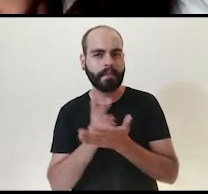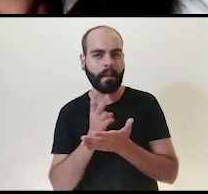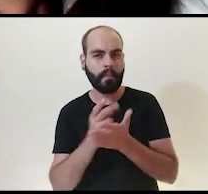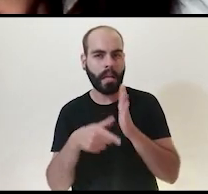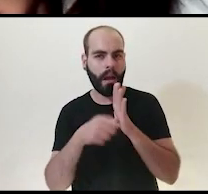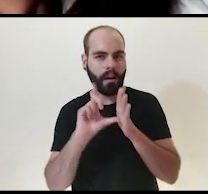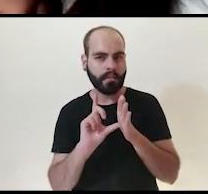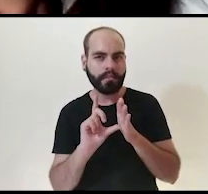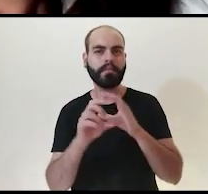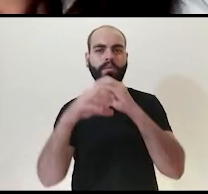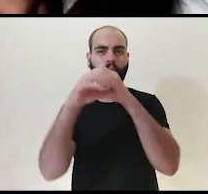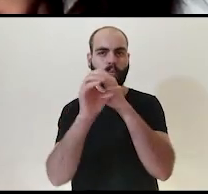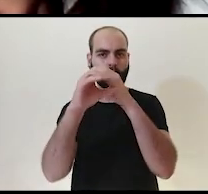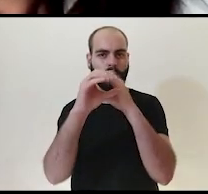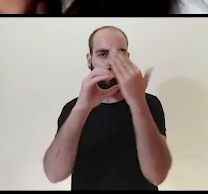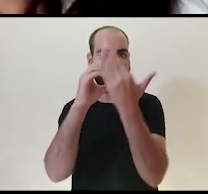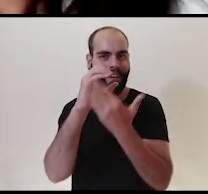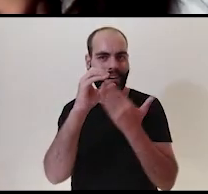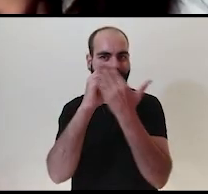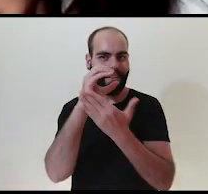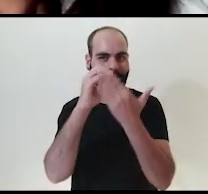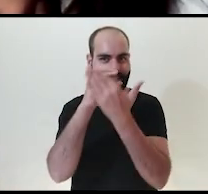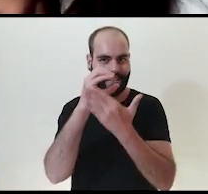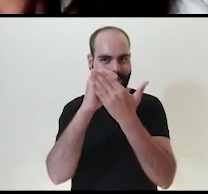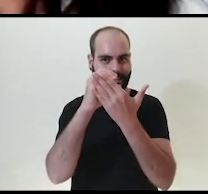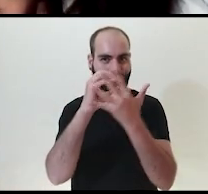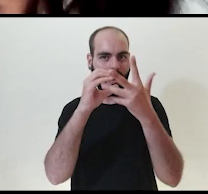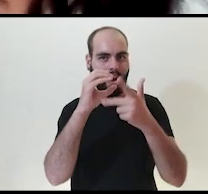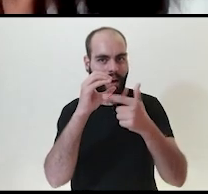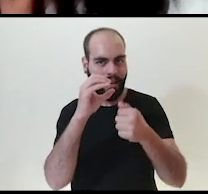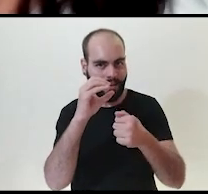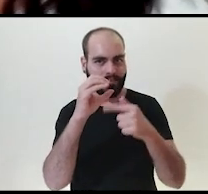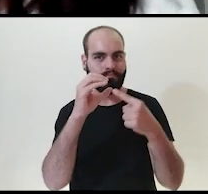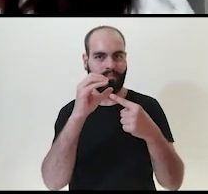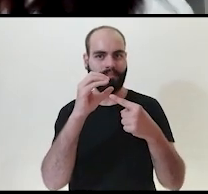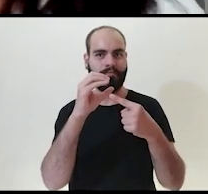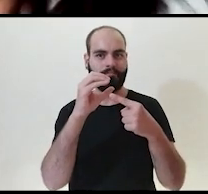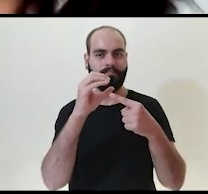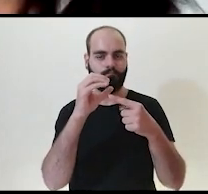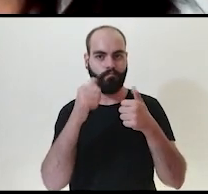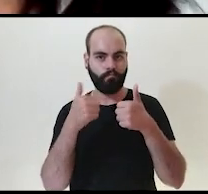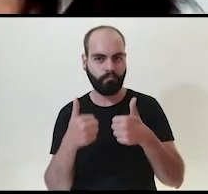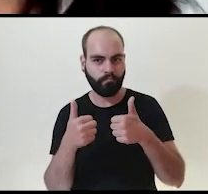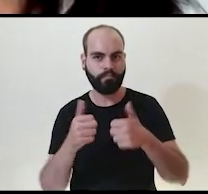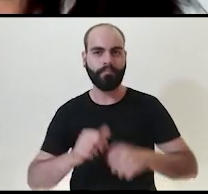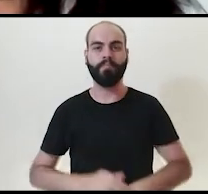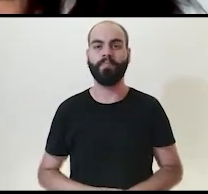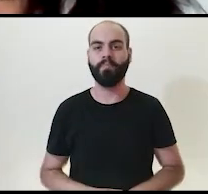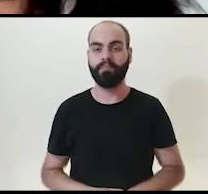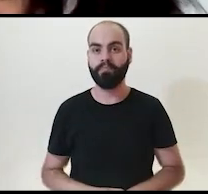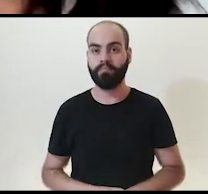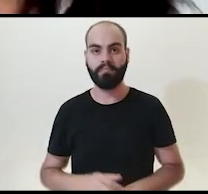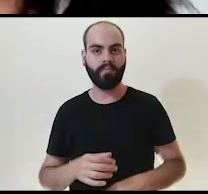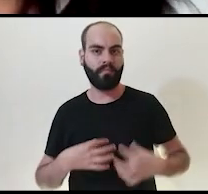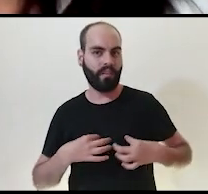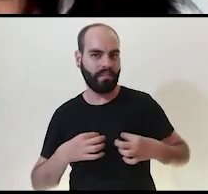na lente antes de fazer o clique da foto, né? Pode ser de preferência com uma flanelinha limpa, mas pode ser na